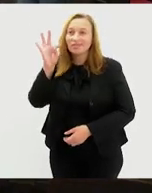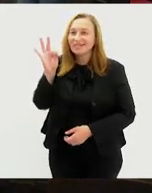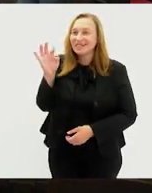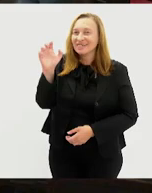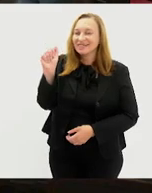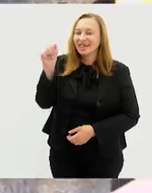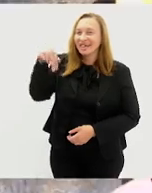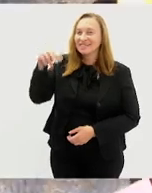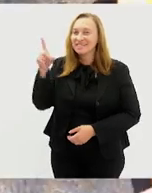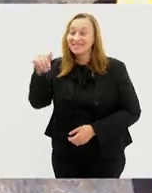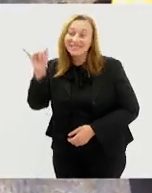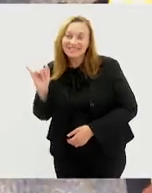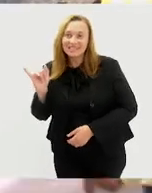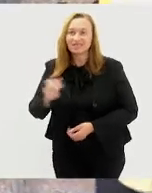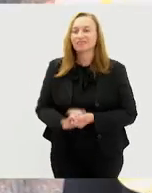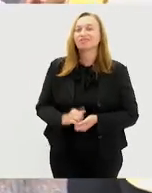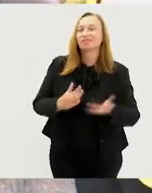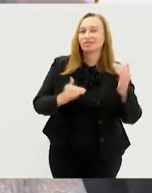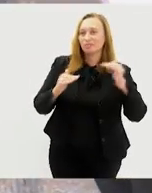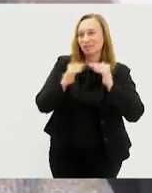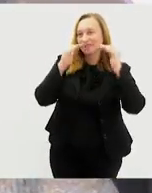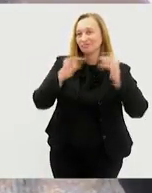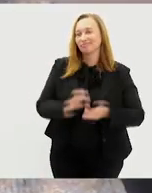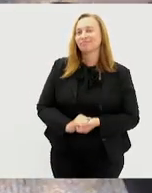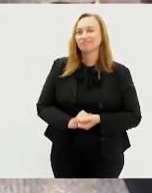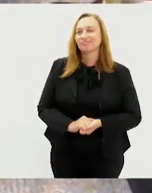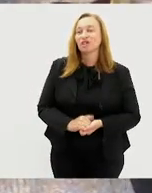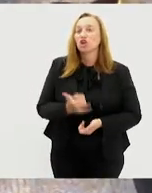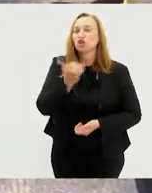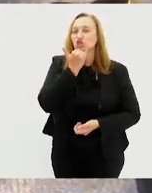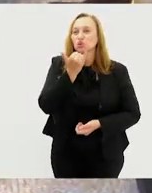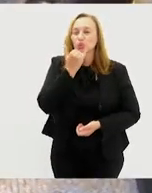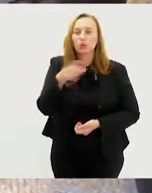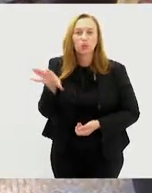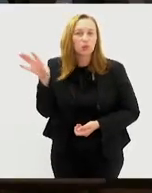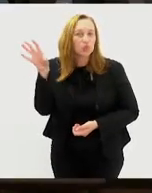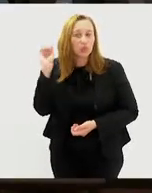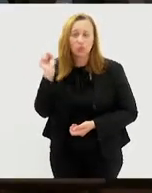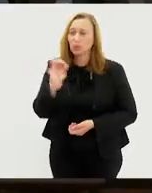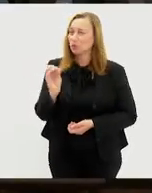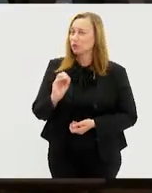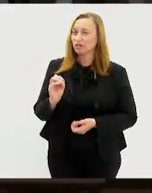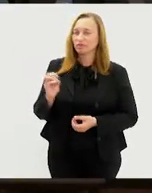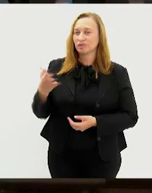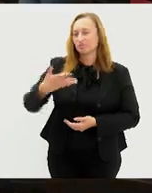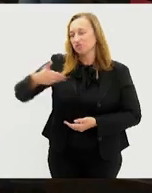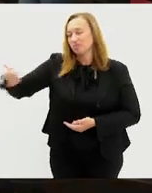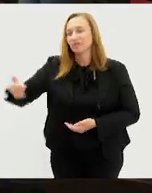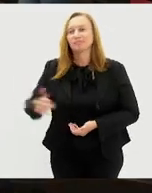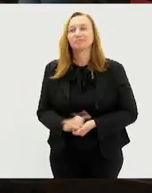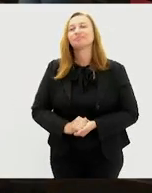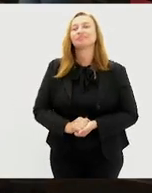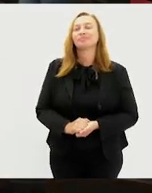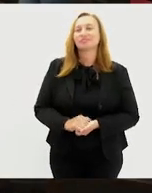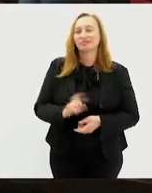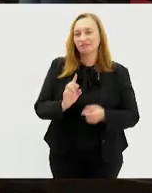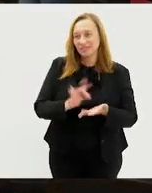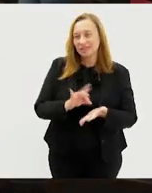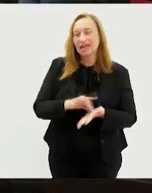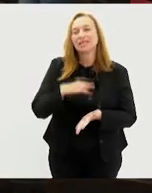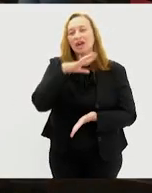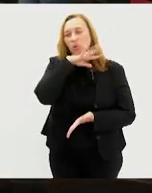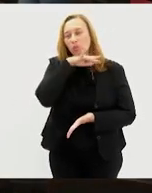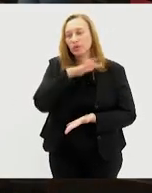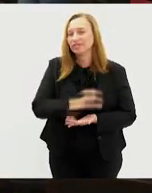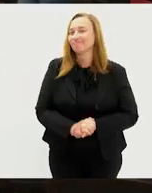Vieira parecer favorável desculpa acústica realmente muito ruim realmente não D